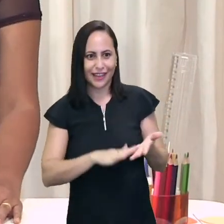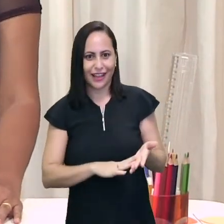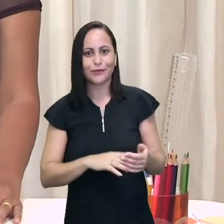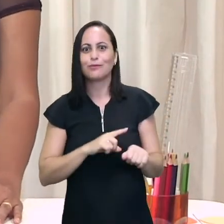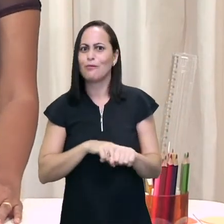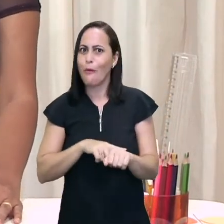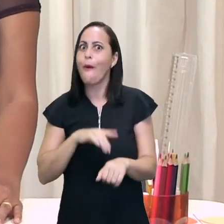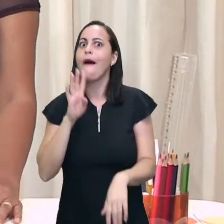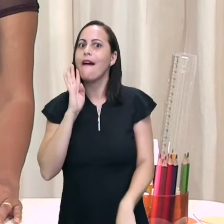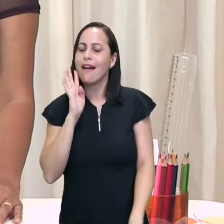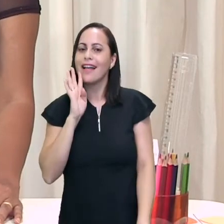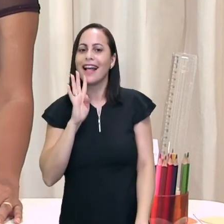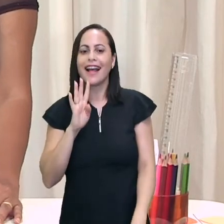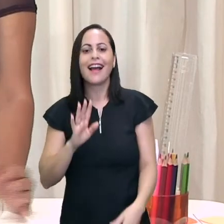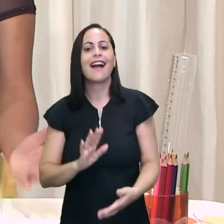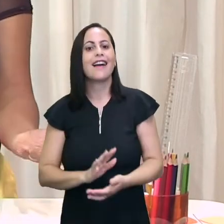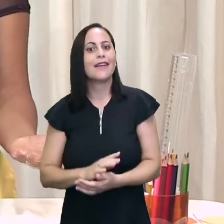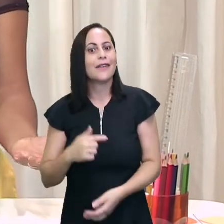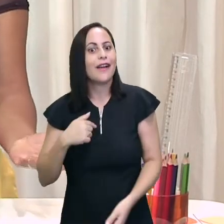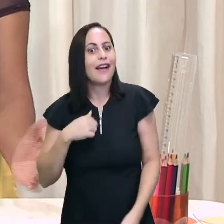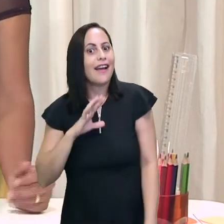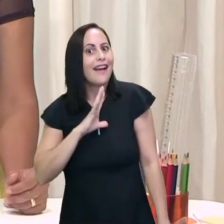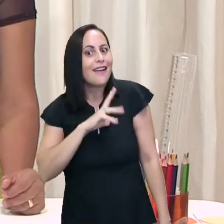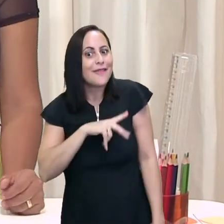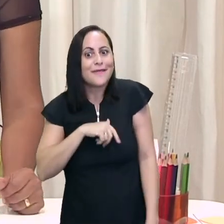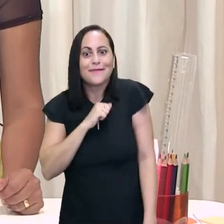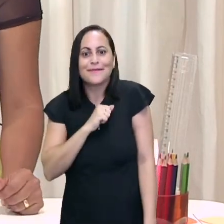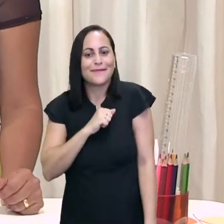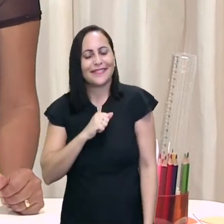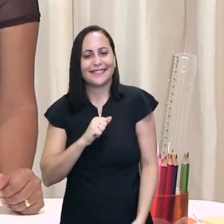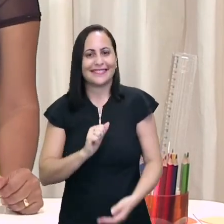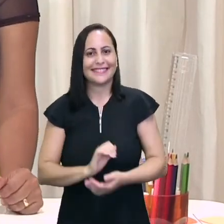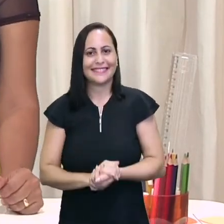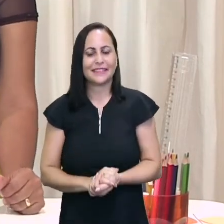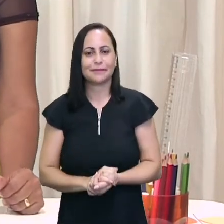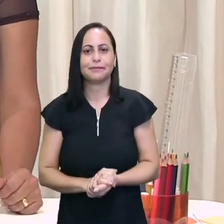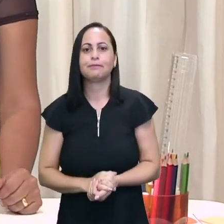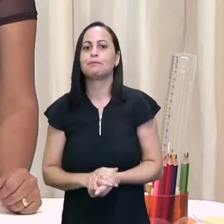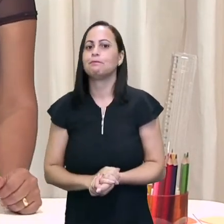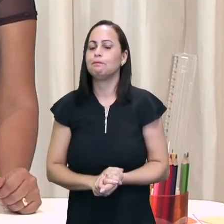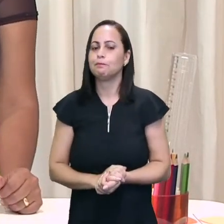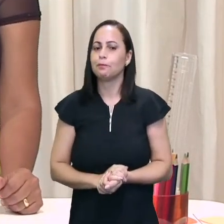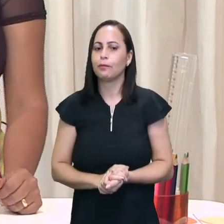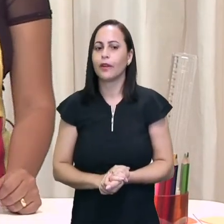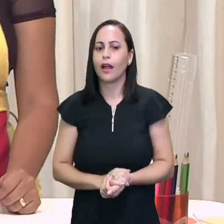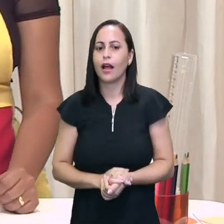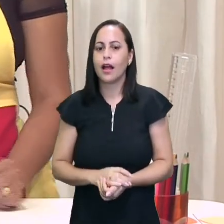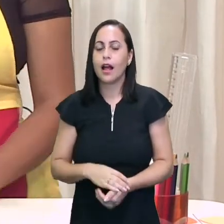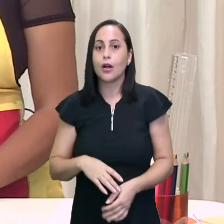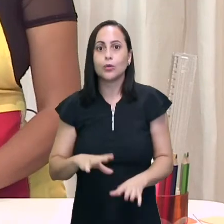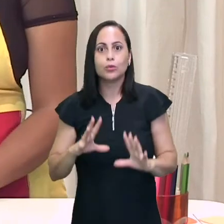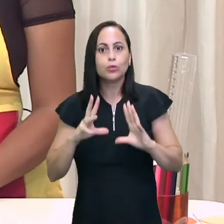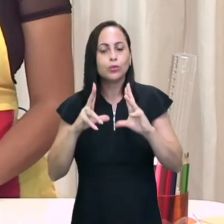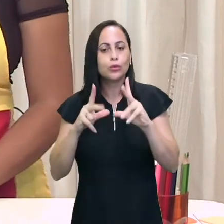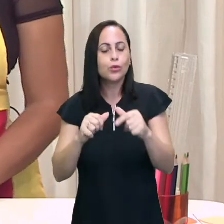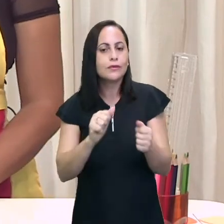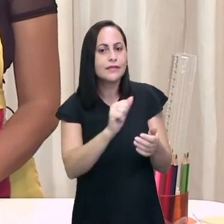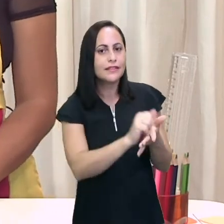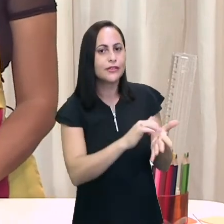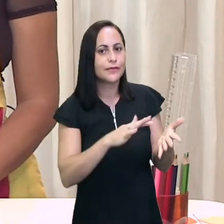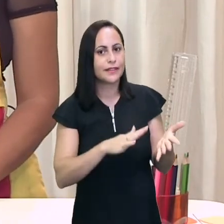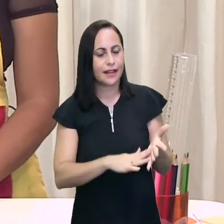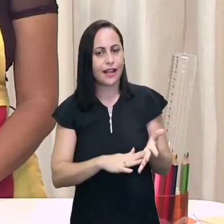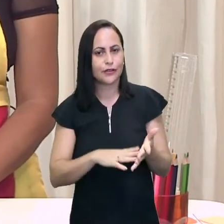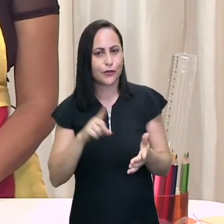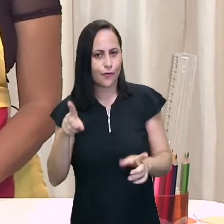muito divertido. Muito divertido, eu amei. Eu também. Crianças, todas essas atividades estão lá